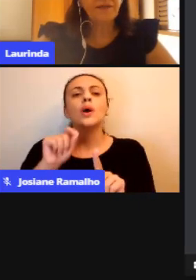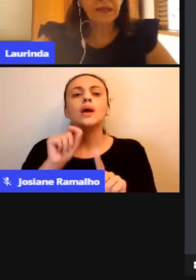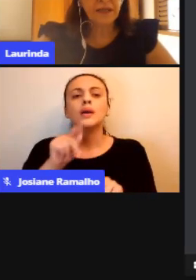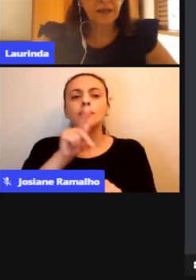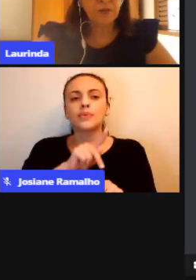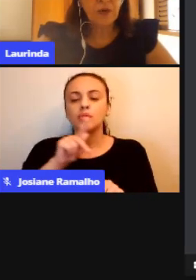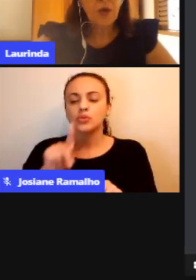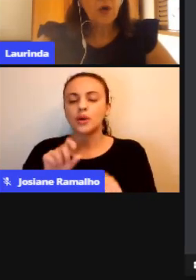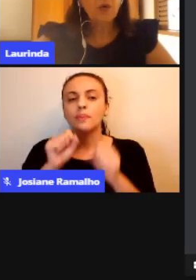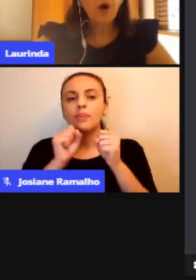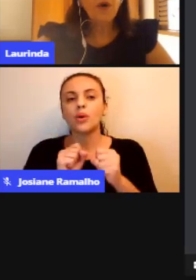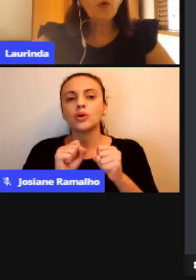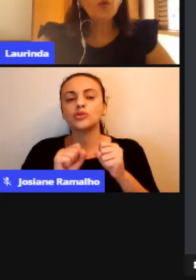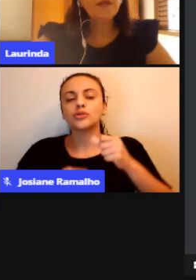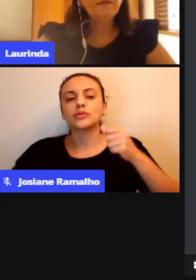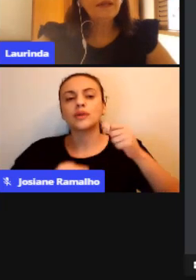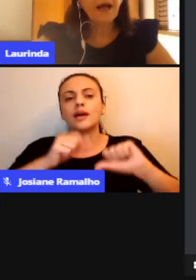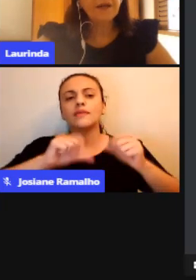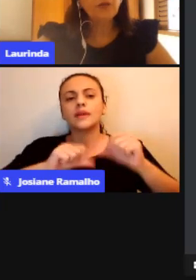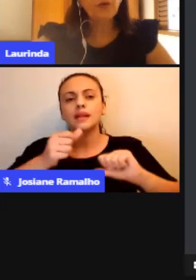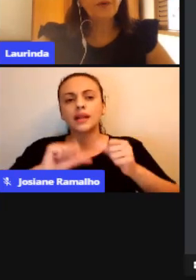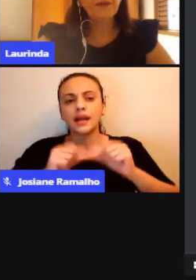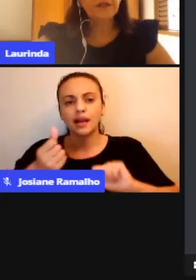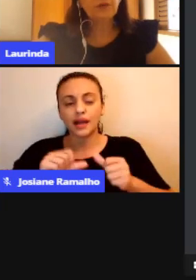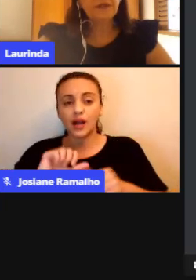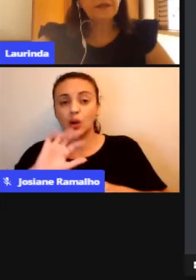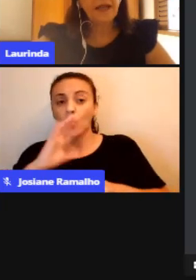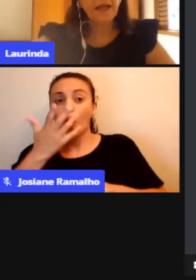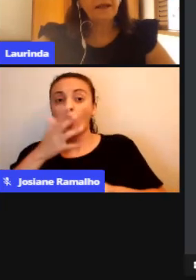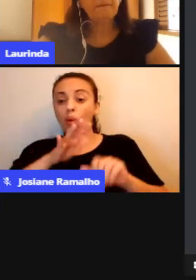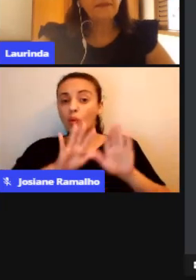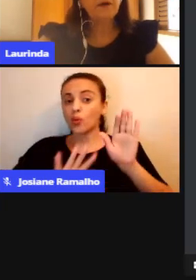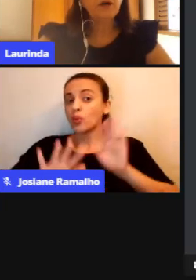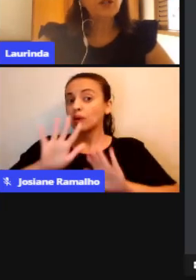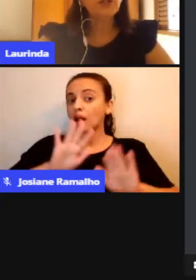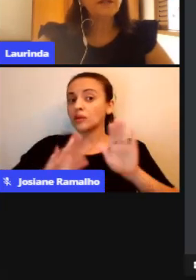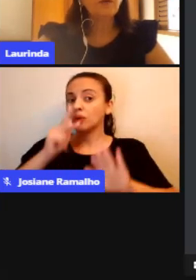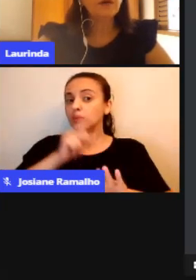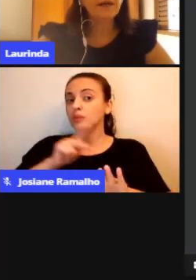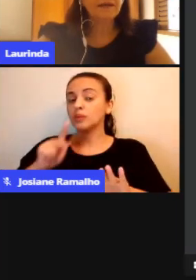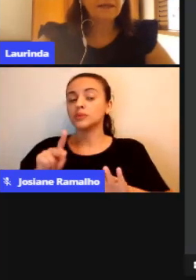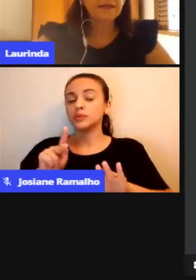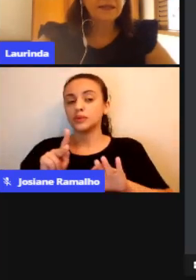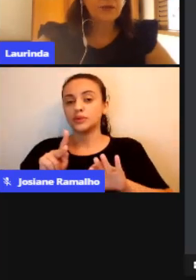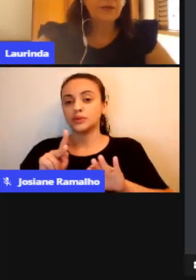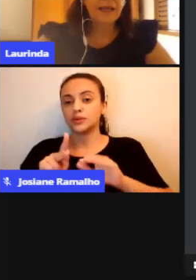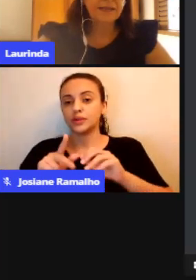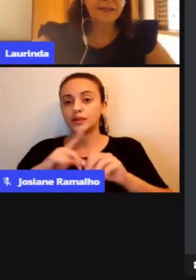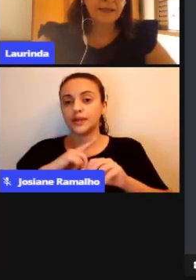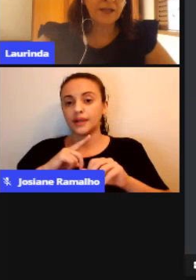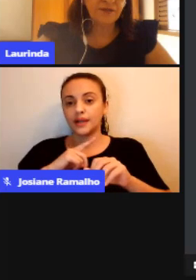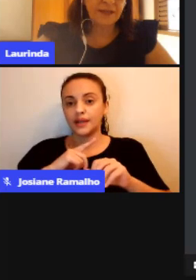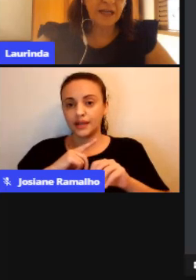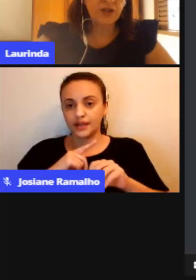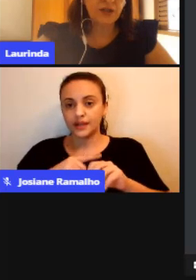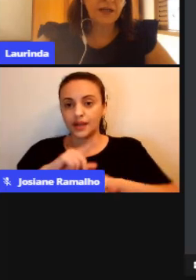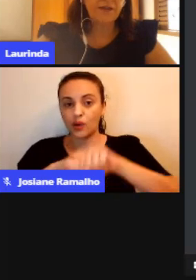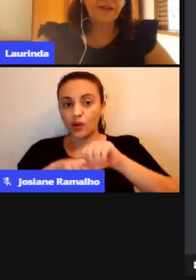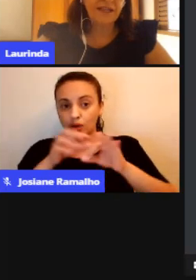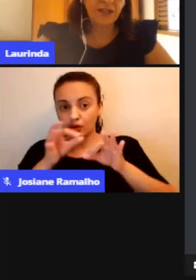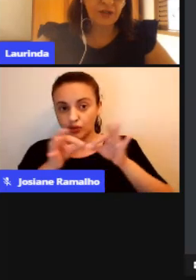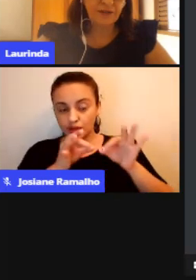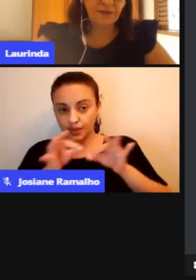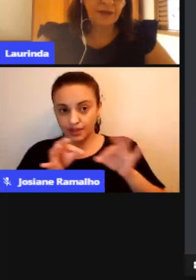pode estar avaliando? Qual é o cuidado que o professor tem na hora de estar organizando essa